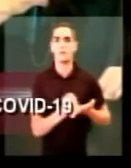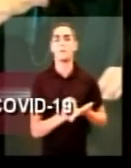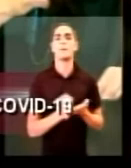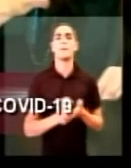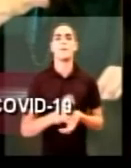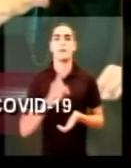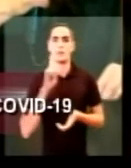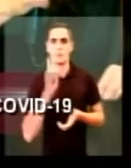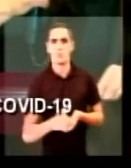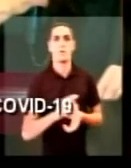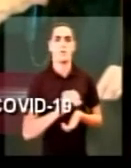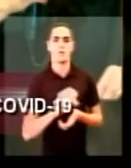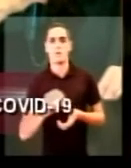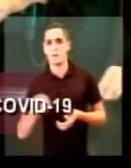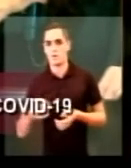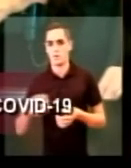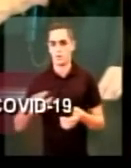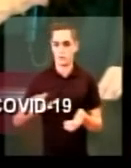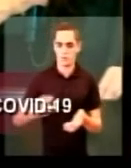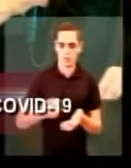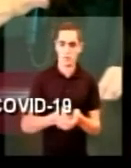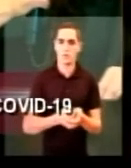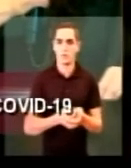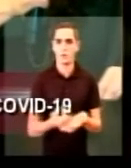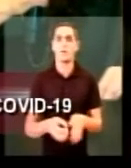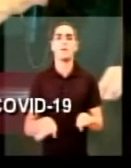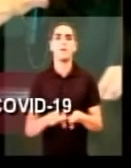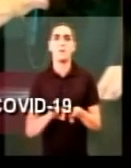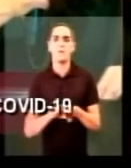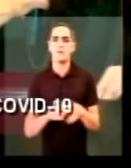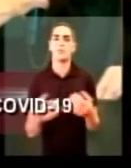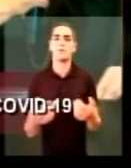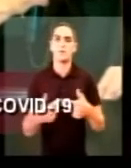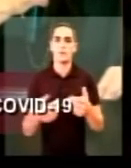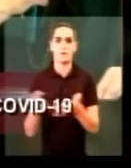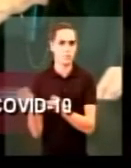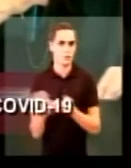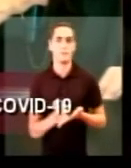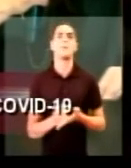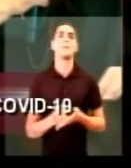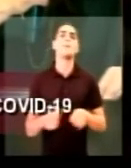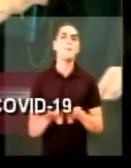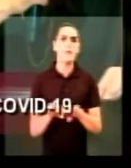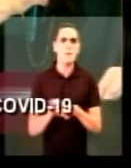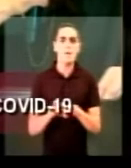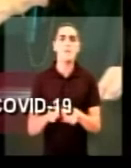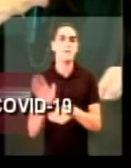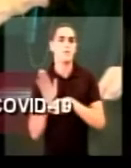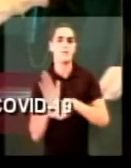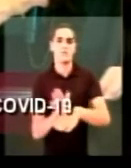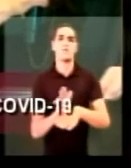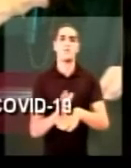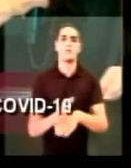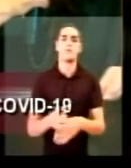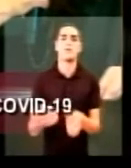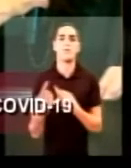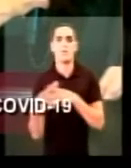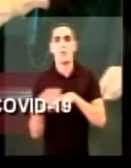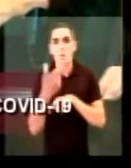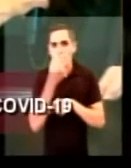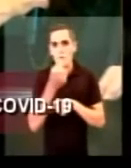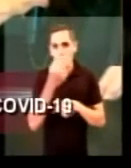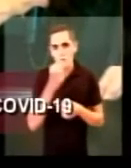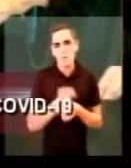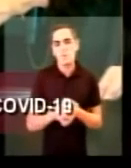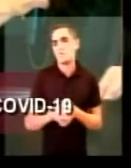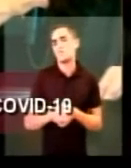agulhas. Esse quantitativo também vai incluir a campanha de vacinação contra a gripe que a gente já executa final de março, começo de abril, não tem